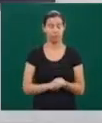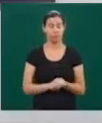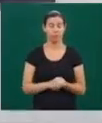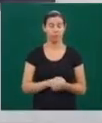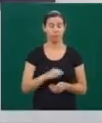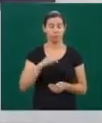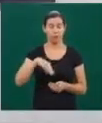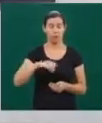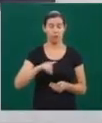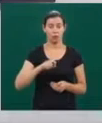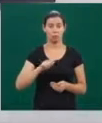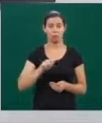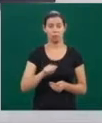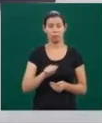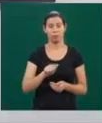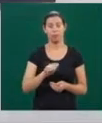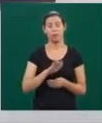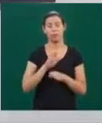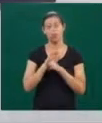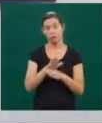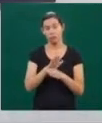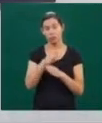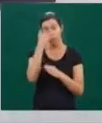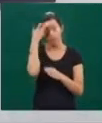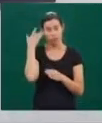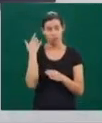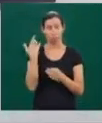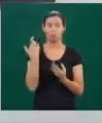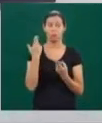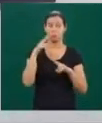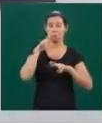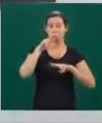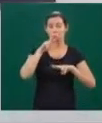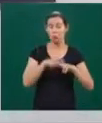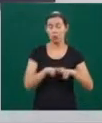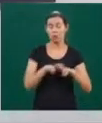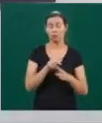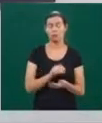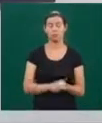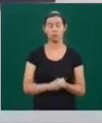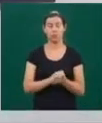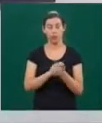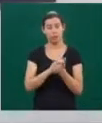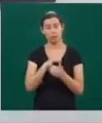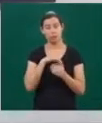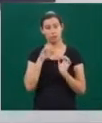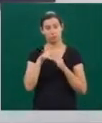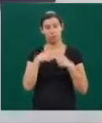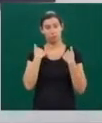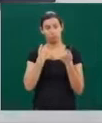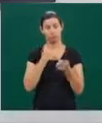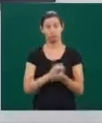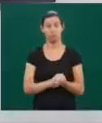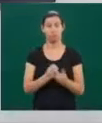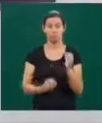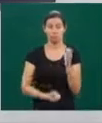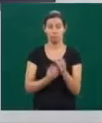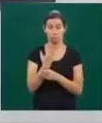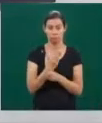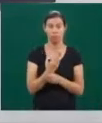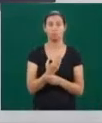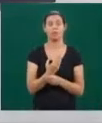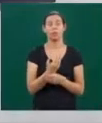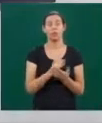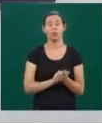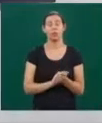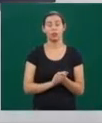como ferramenta de resgate da vida e da autoestima de mulheres que estão presas. Um projeto nascido na maior penitenciária feminina do